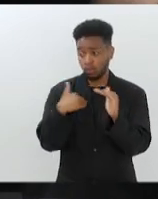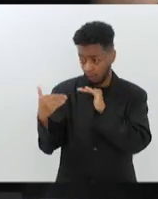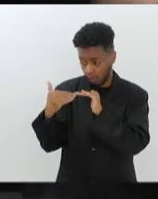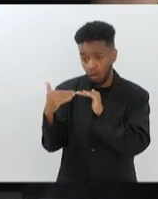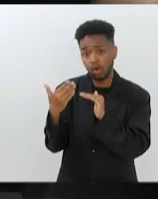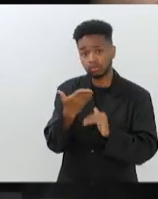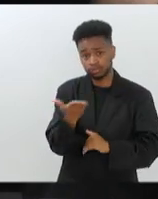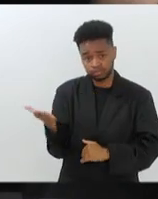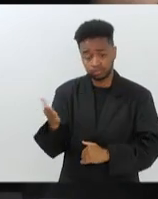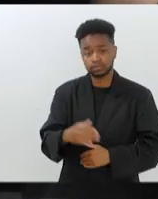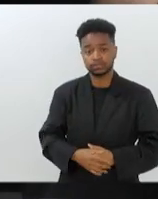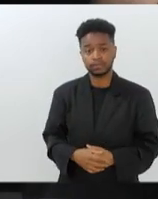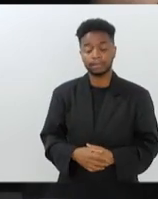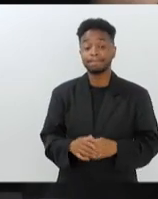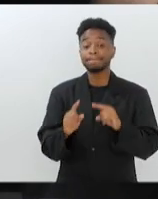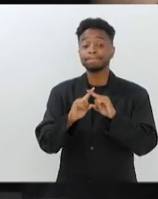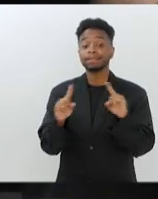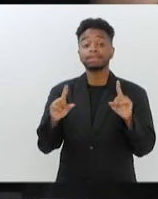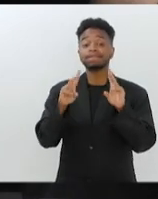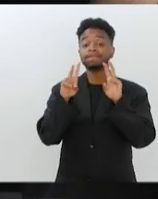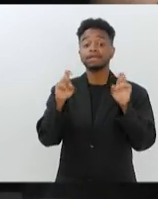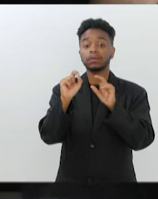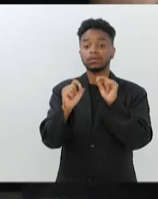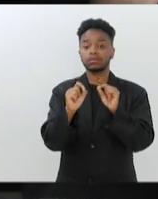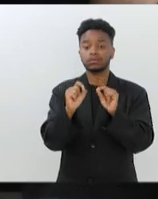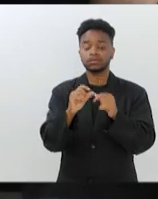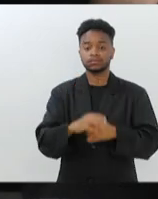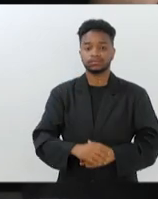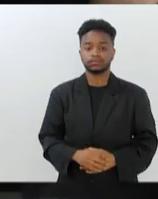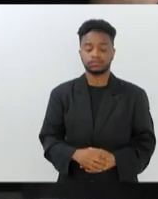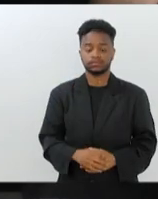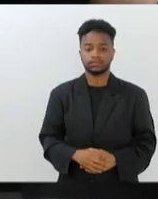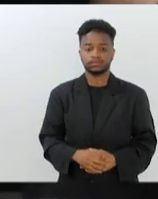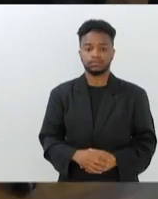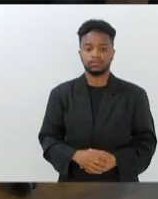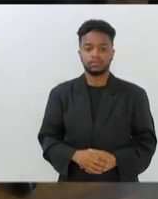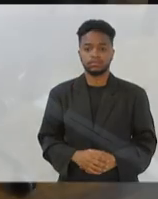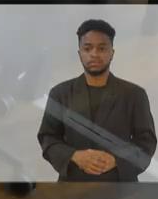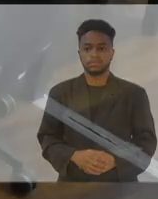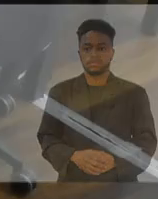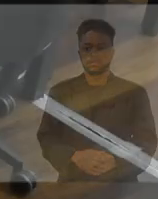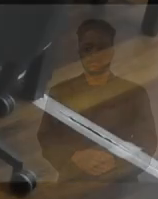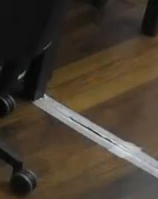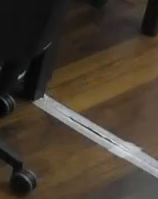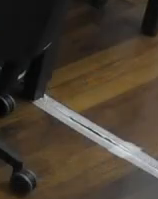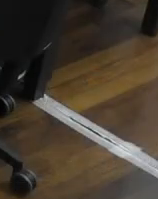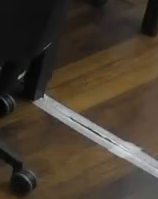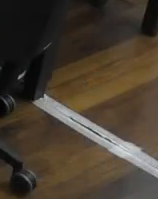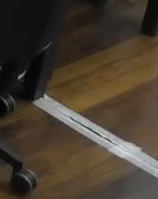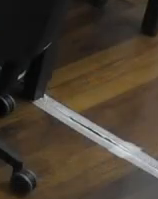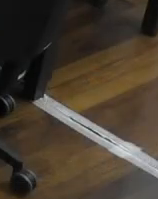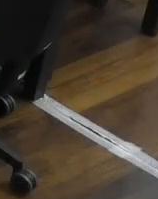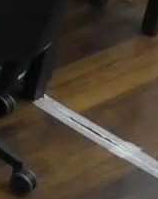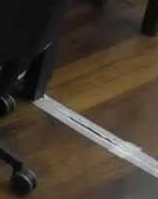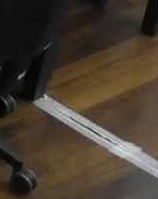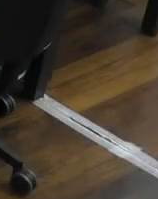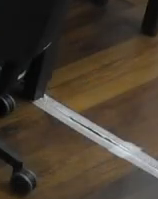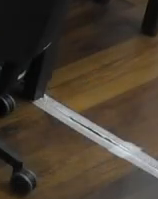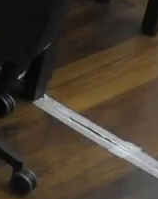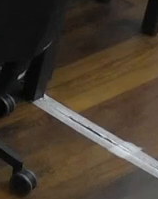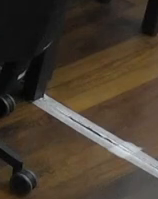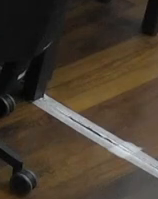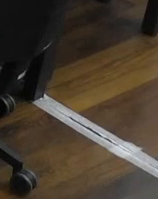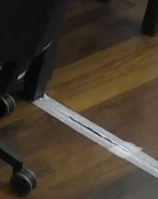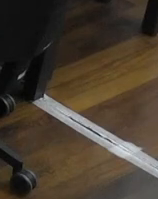com os senhores Mas a questão é a gente vai primeiro a gente aceita que eles vão entregar o